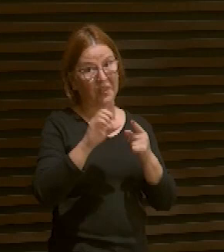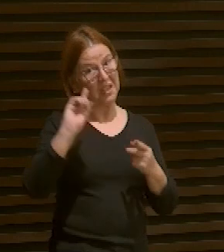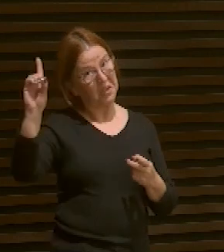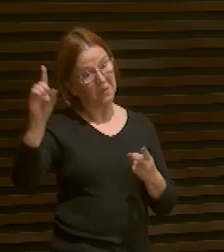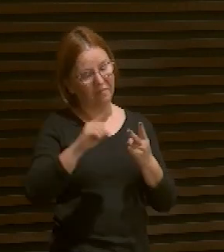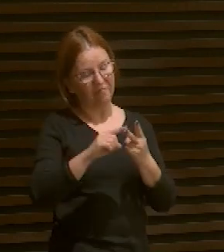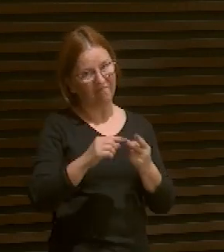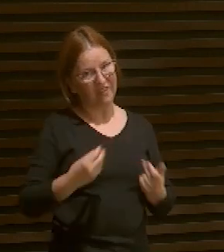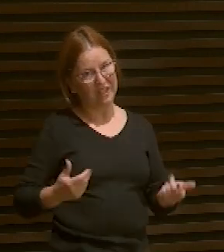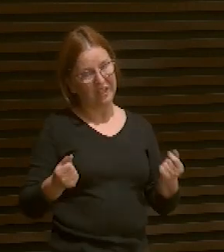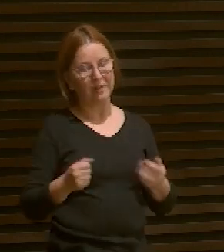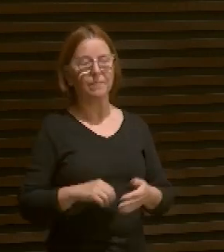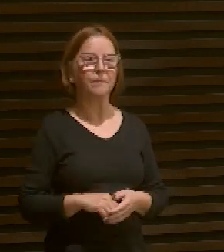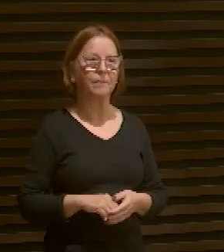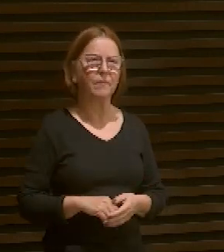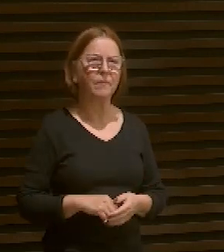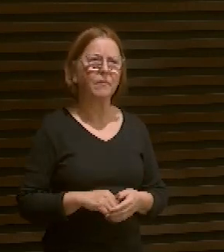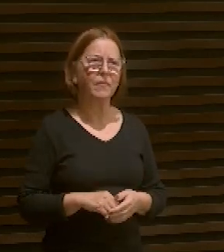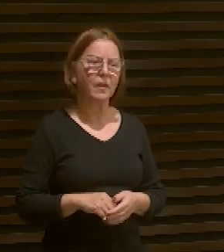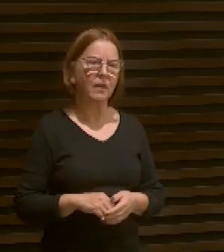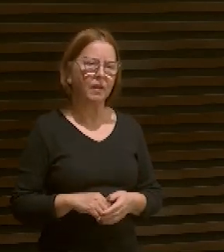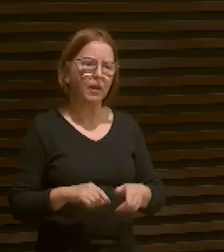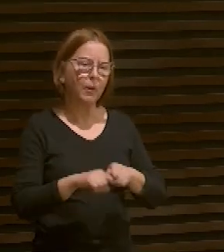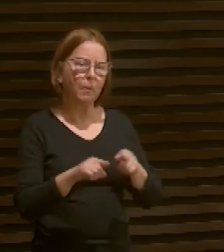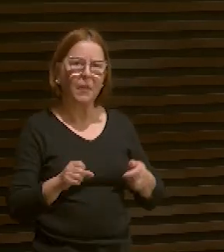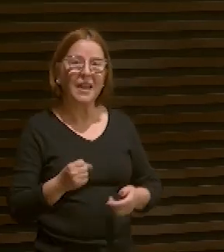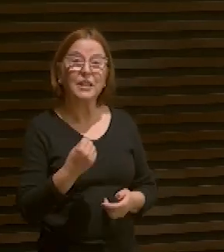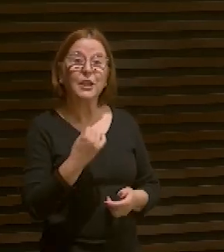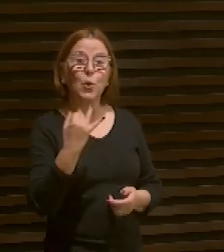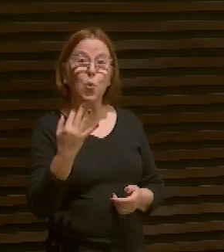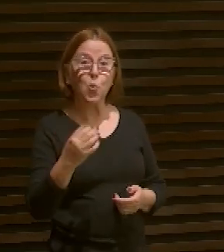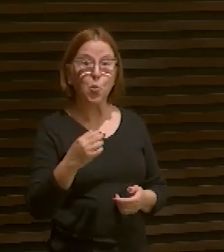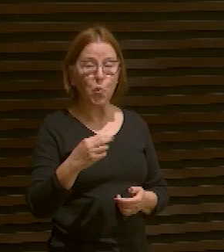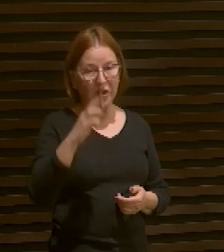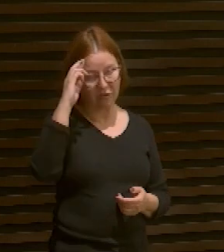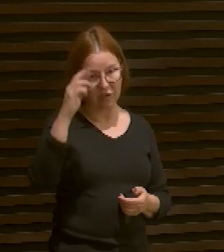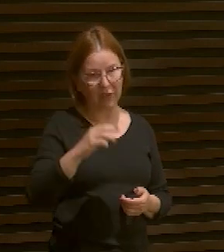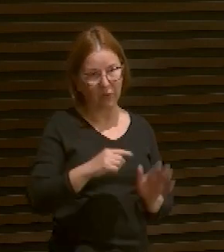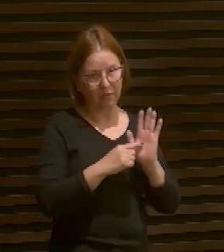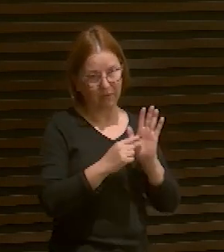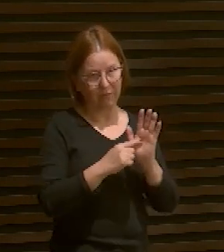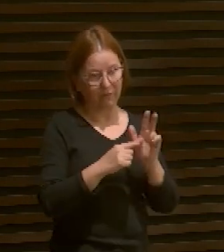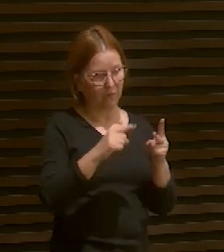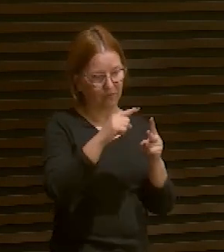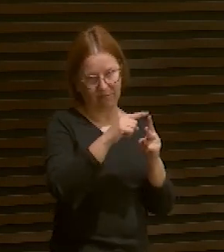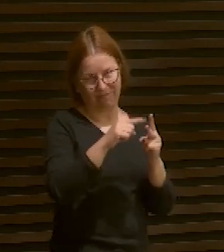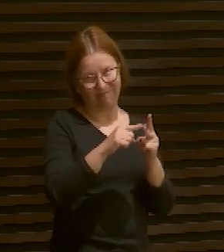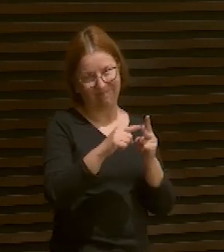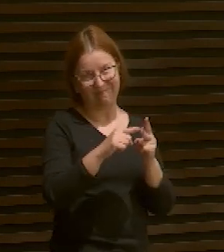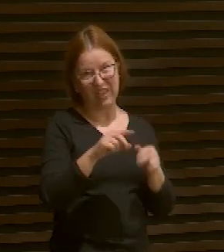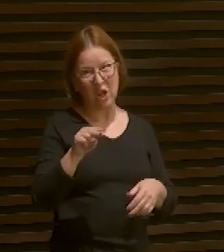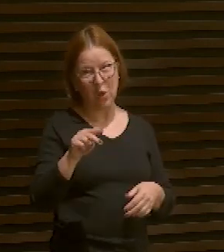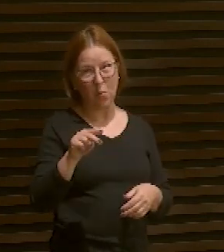quantos senhores nos foram apresentados? Dois. Duas árvores.